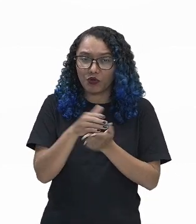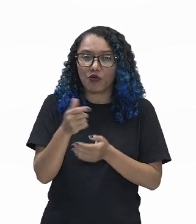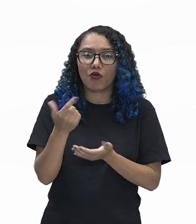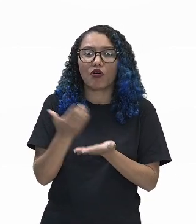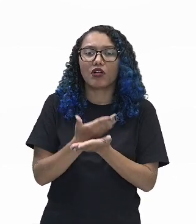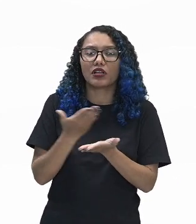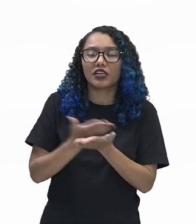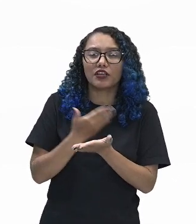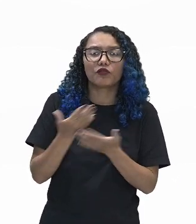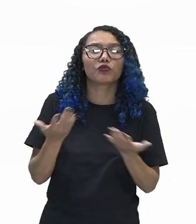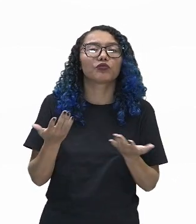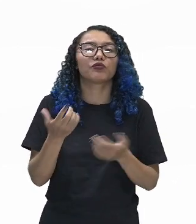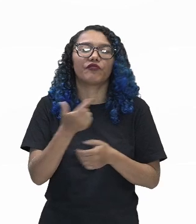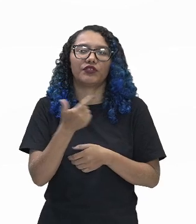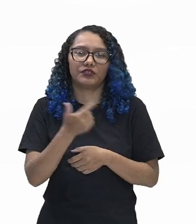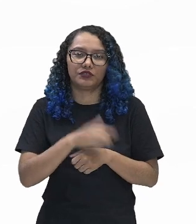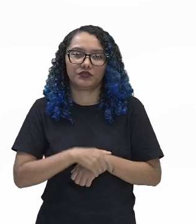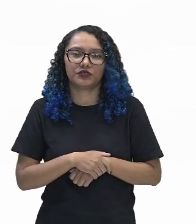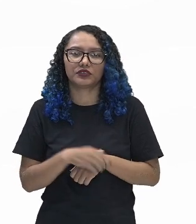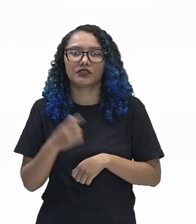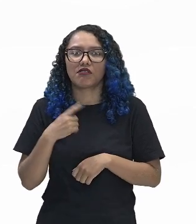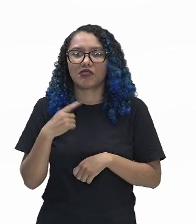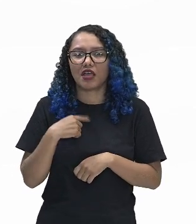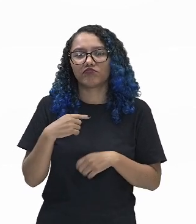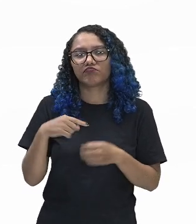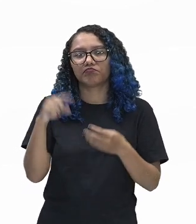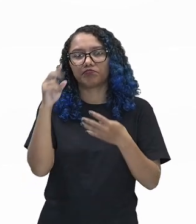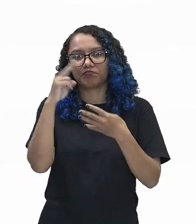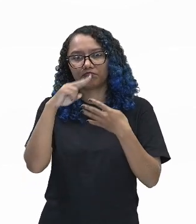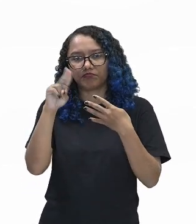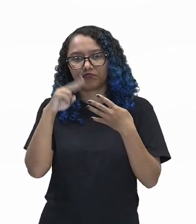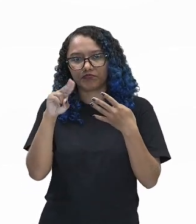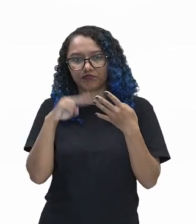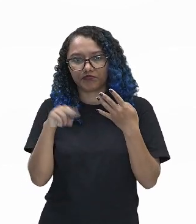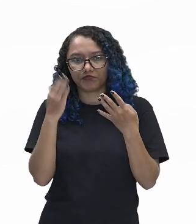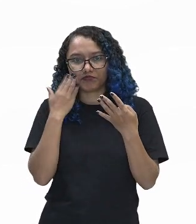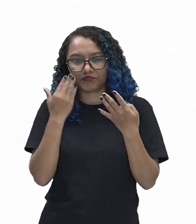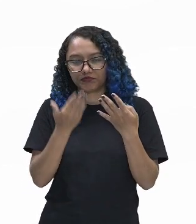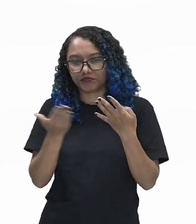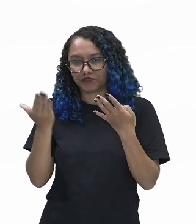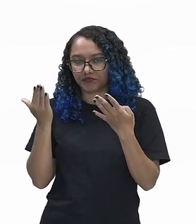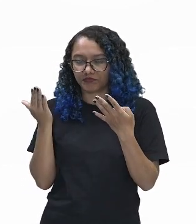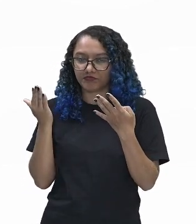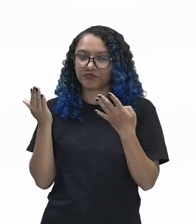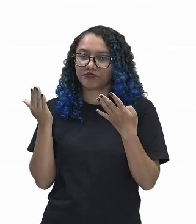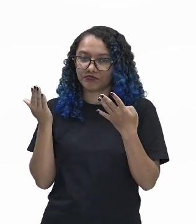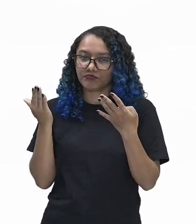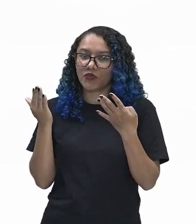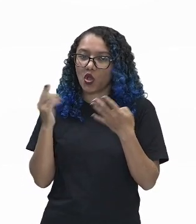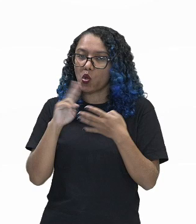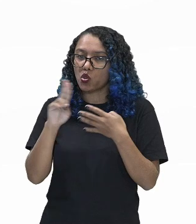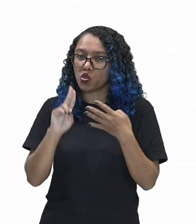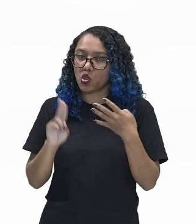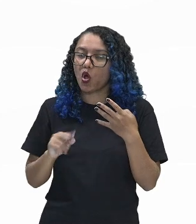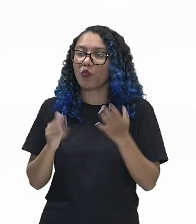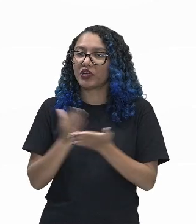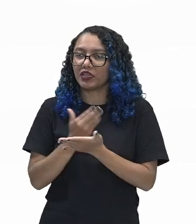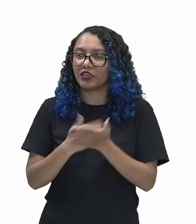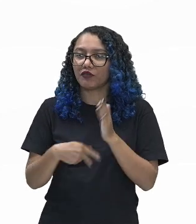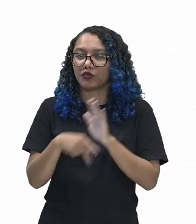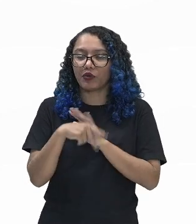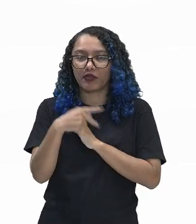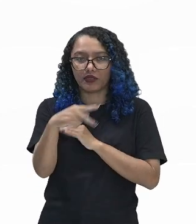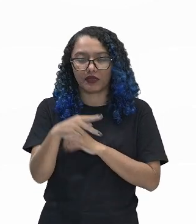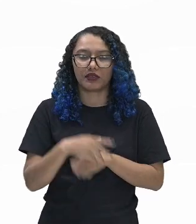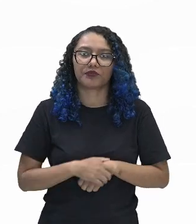deles Ajuda do Saci, Tecoa, Conhecendo uma Aldeia Indígena e Arandu, o Cão Falante. Então, nós temos aí algumas